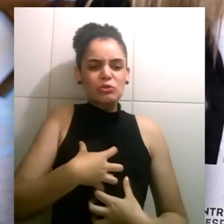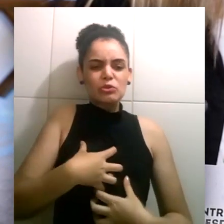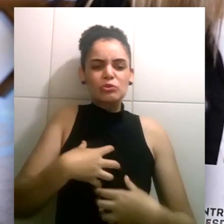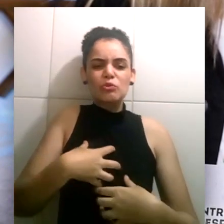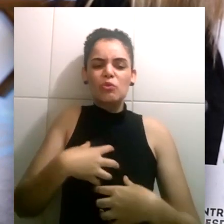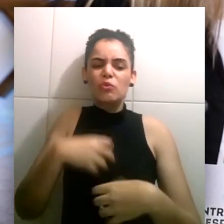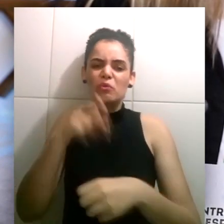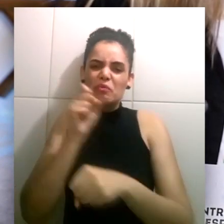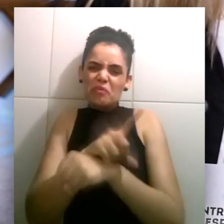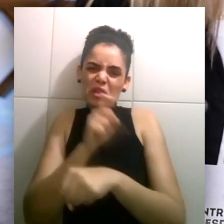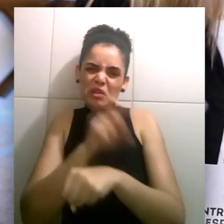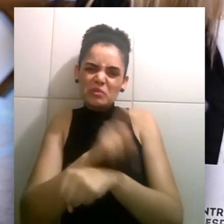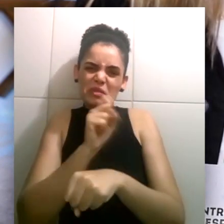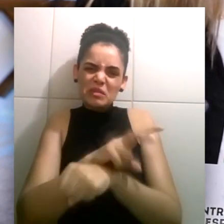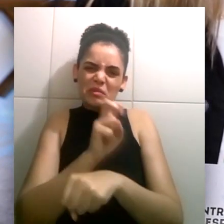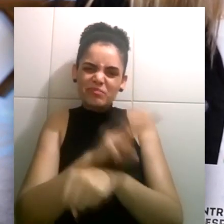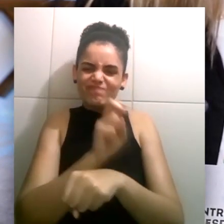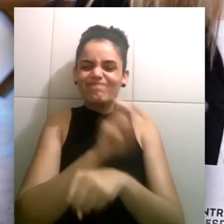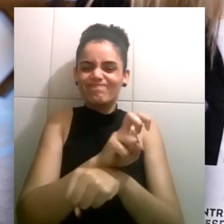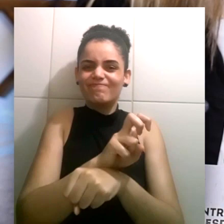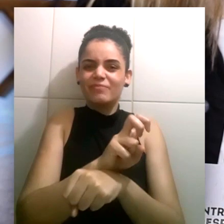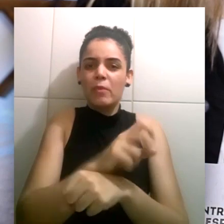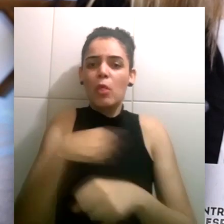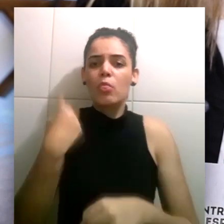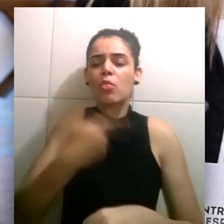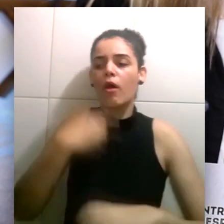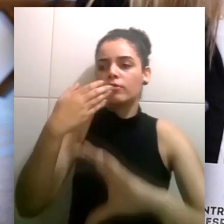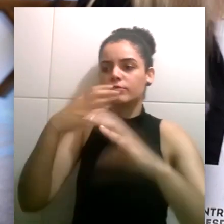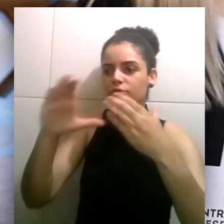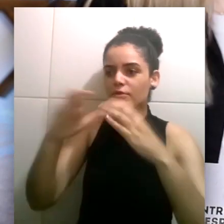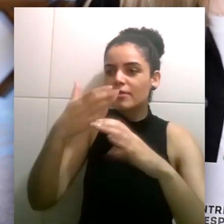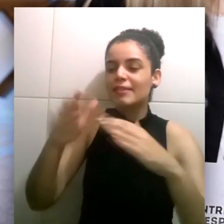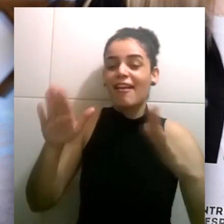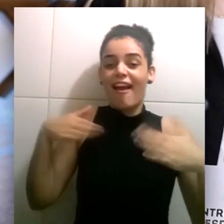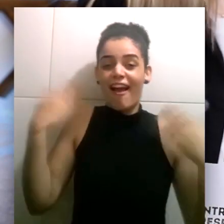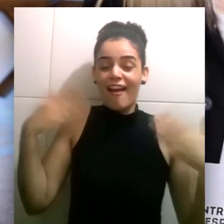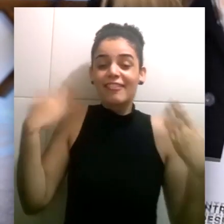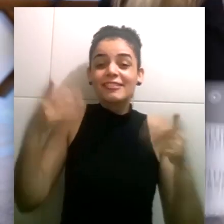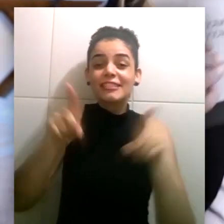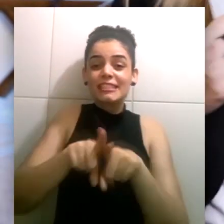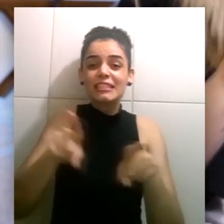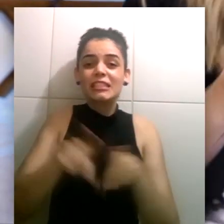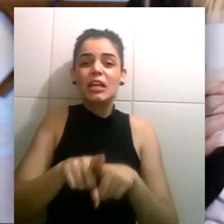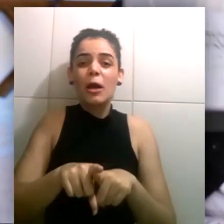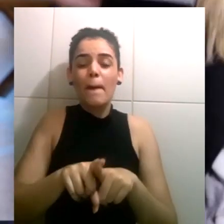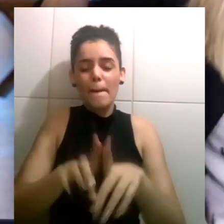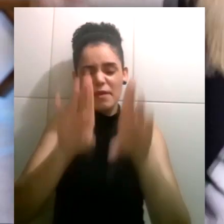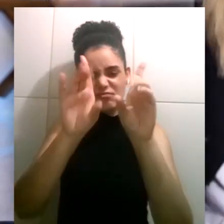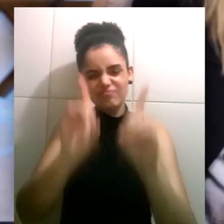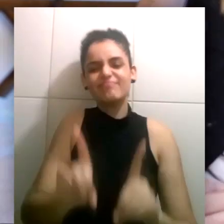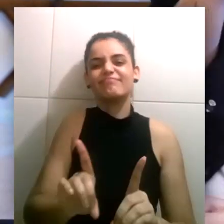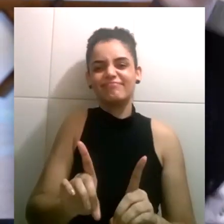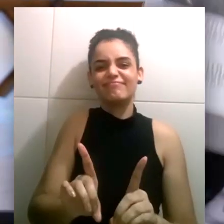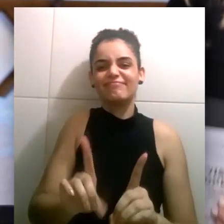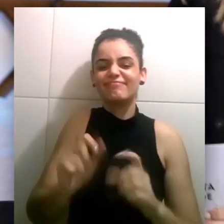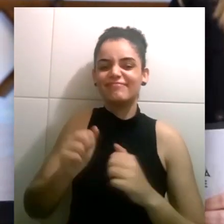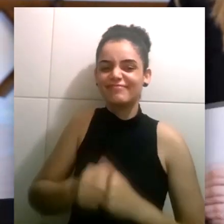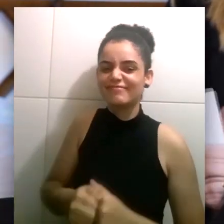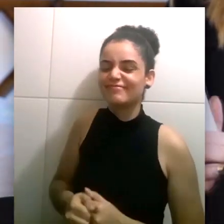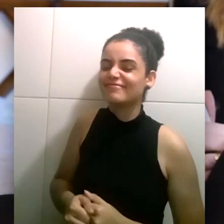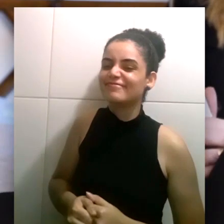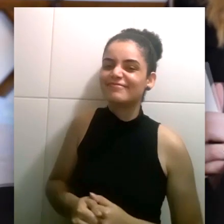desse vírus. Fiquei pensando, também a gente cantou muito sobre alegria, a gente cantou contra a depressão. Amiga, é da unção, te